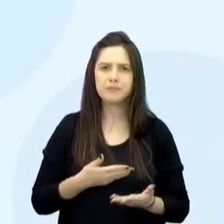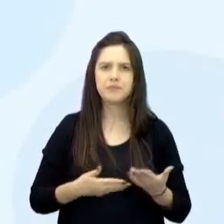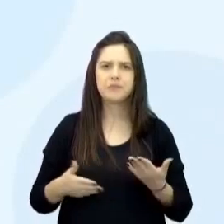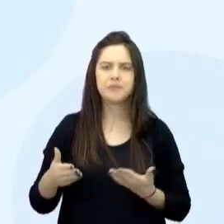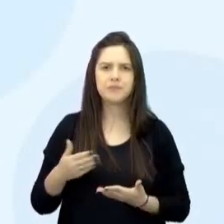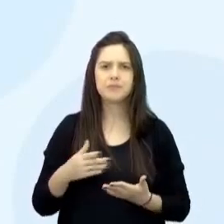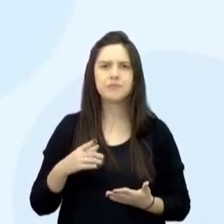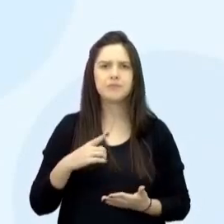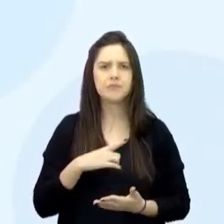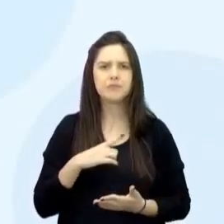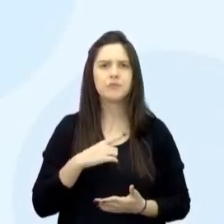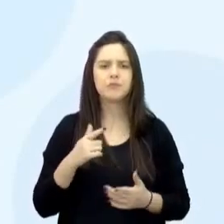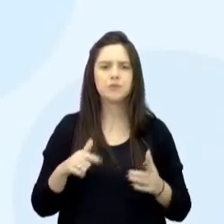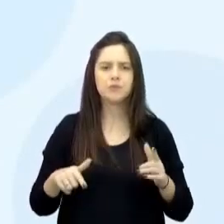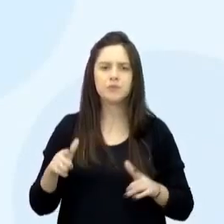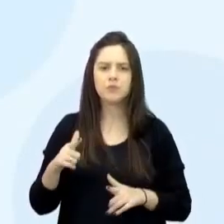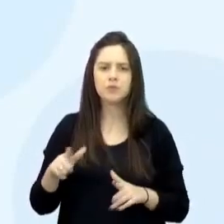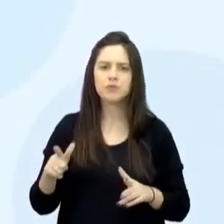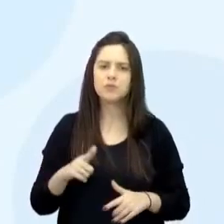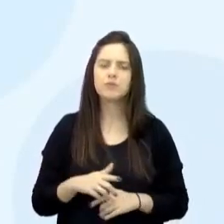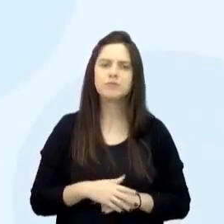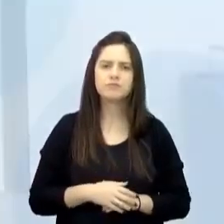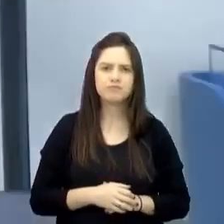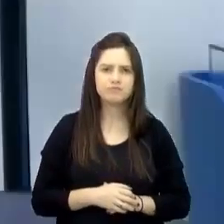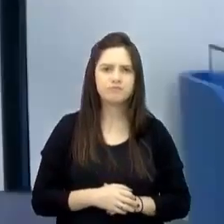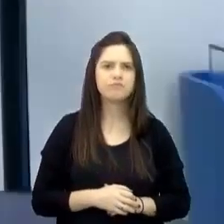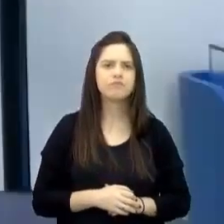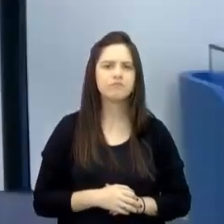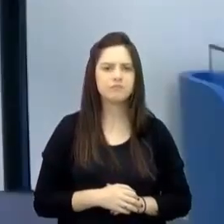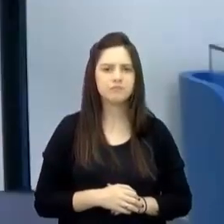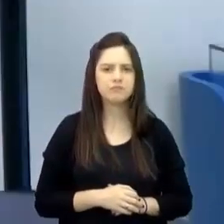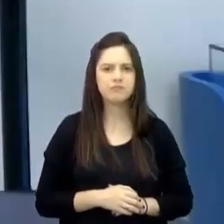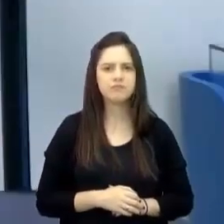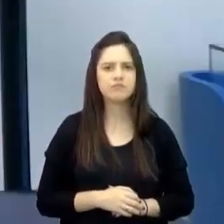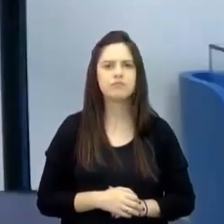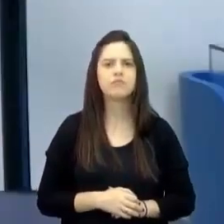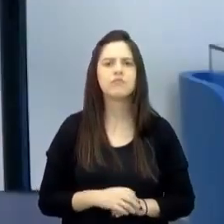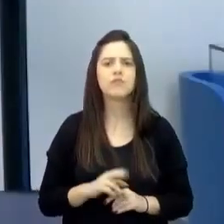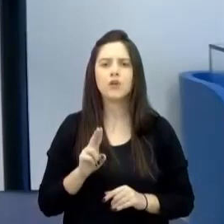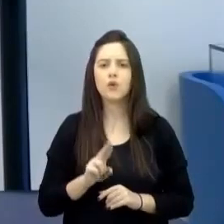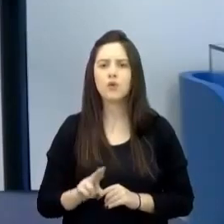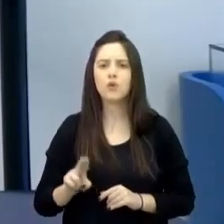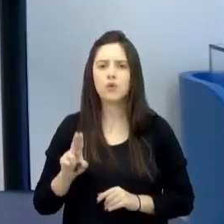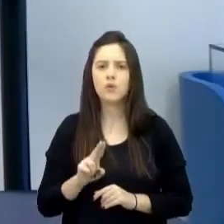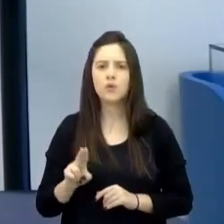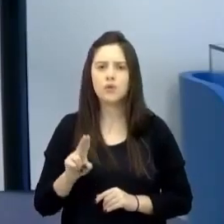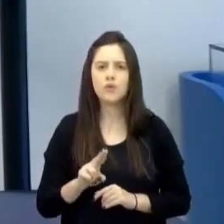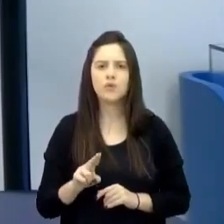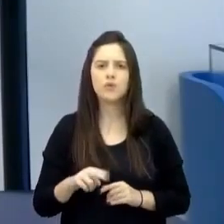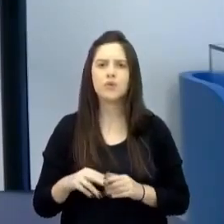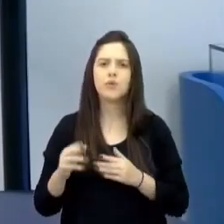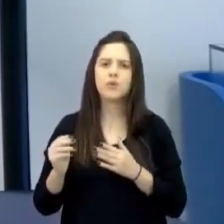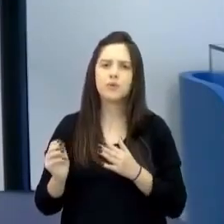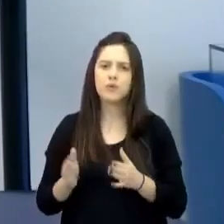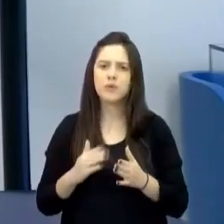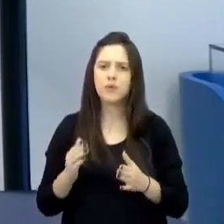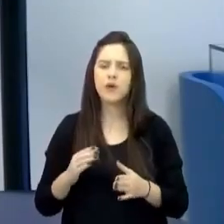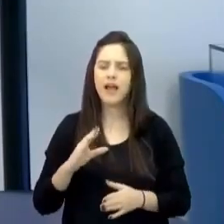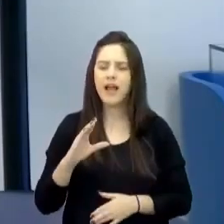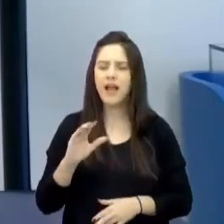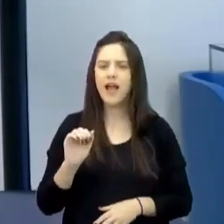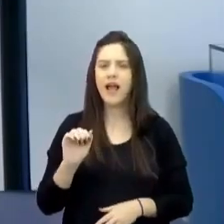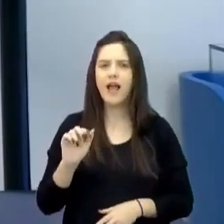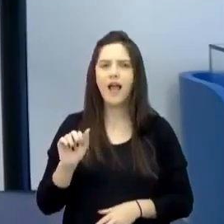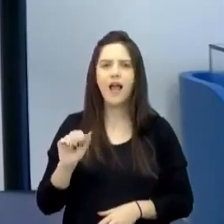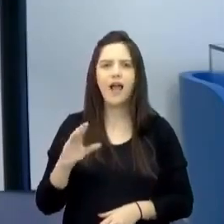eu tenho os agrotóxicos e defensivos agrícolas, que são utilizados na produção do cacau ali, né? O